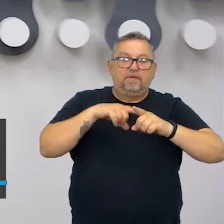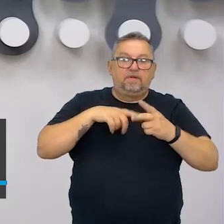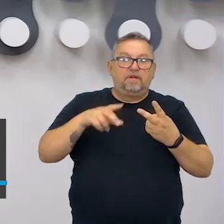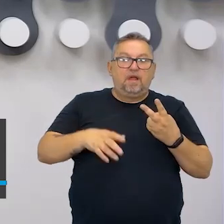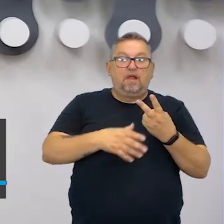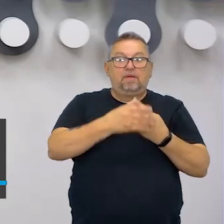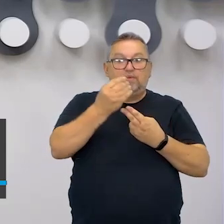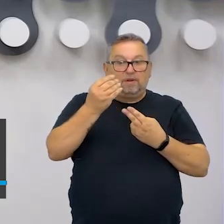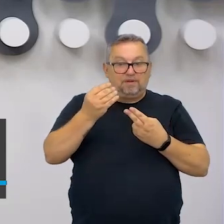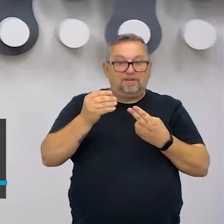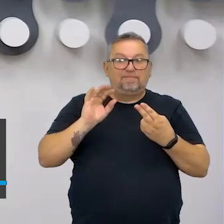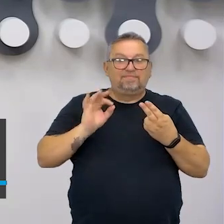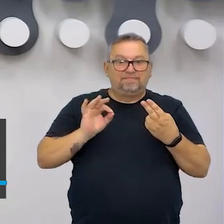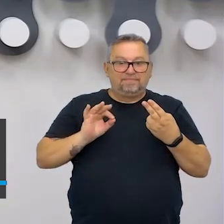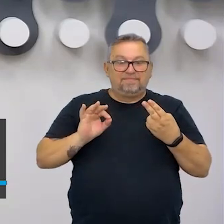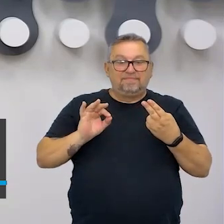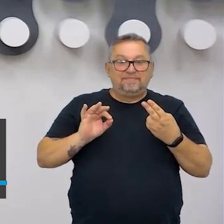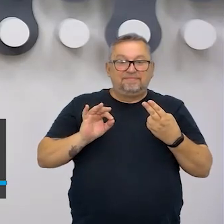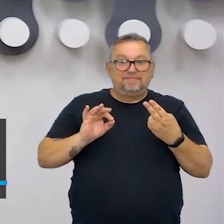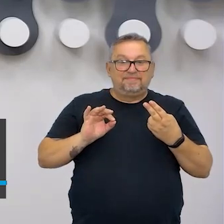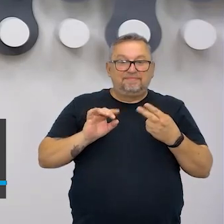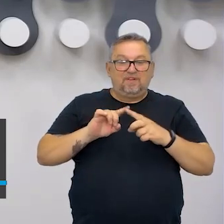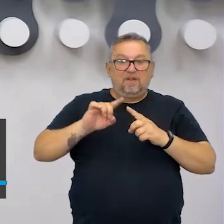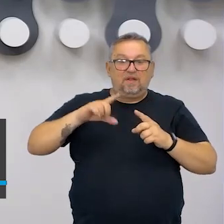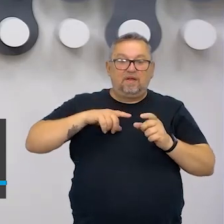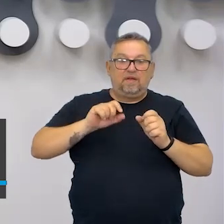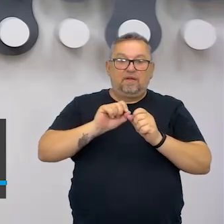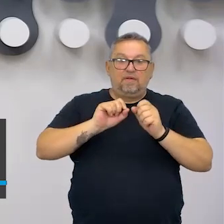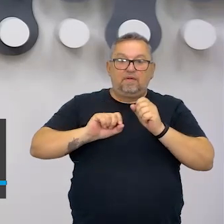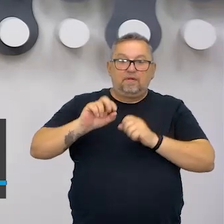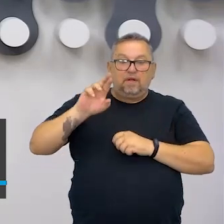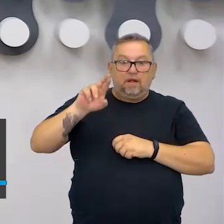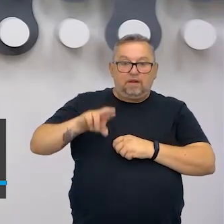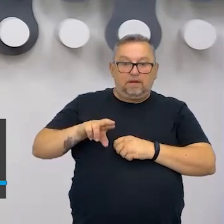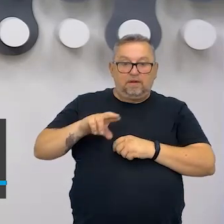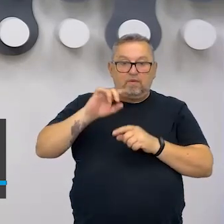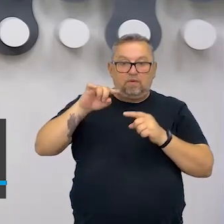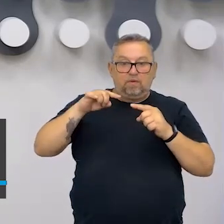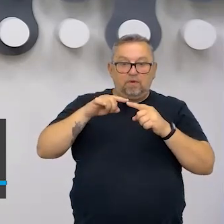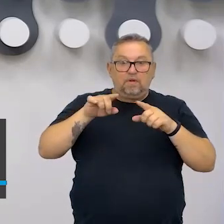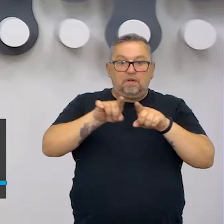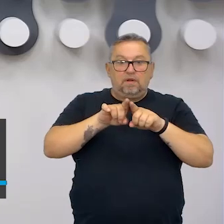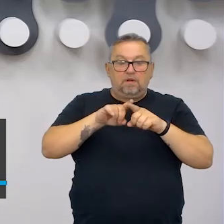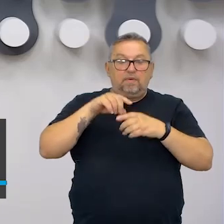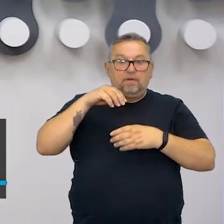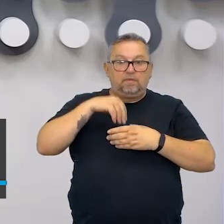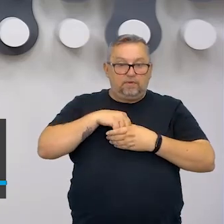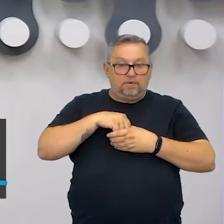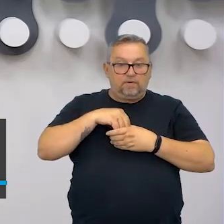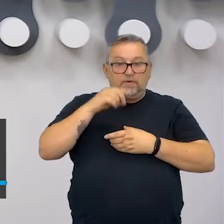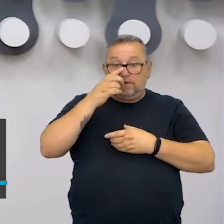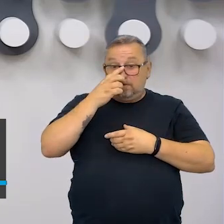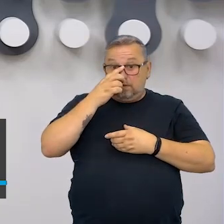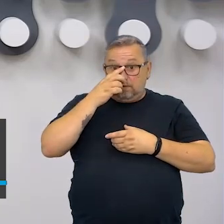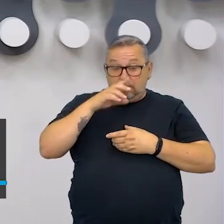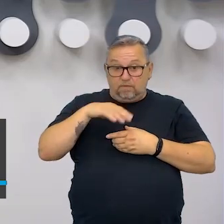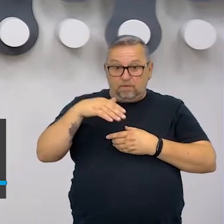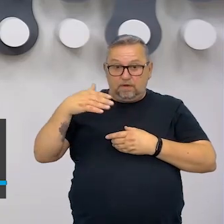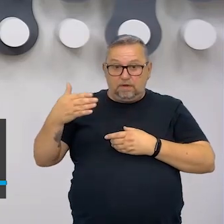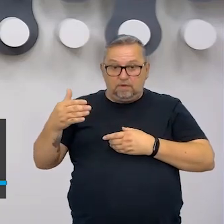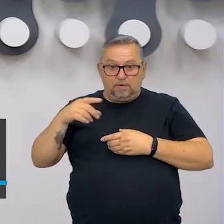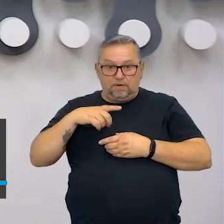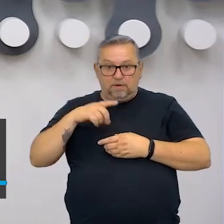certo dualismo, um dualismo entre a razão objetiva e a razão subjetiva. De um lado,